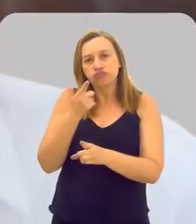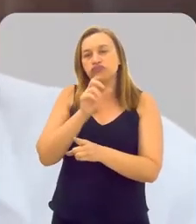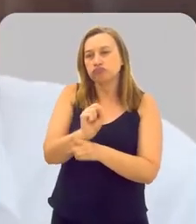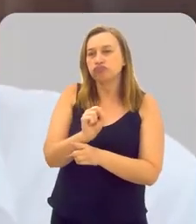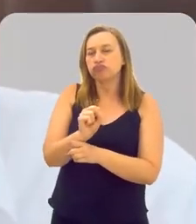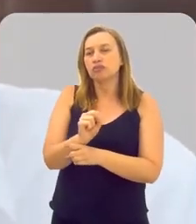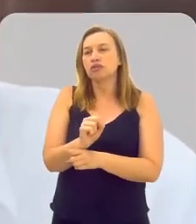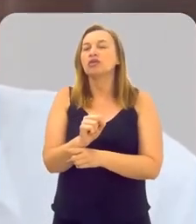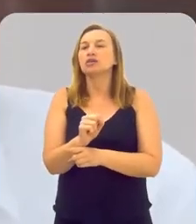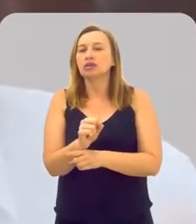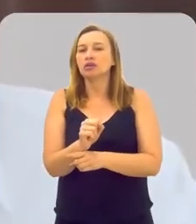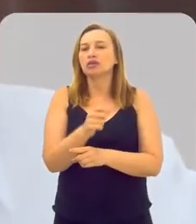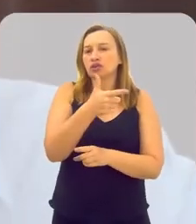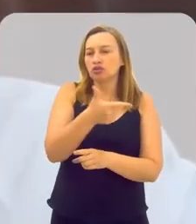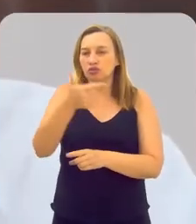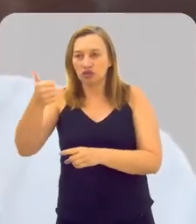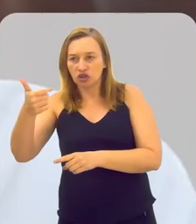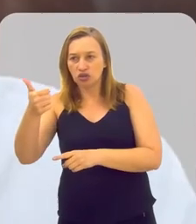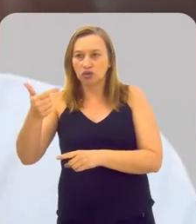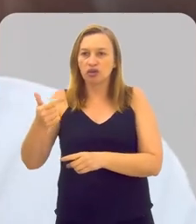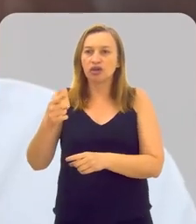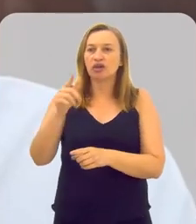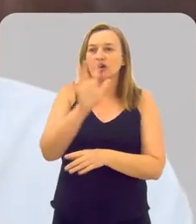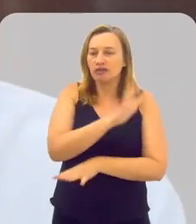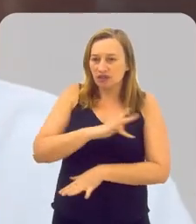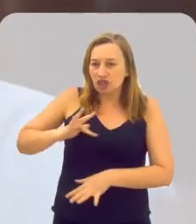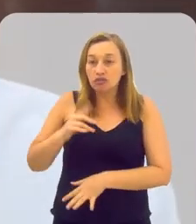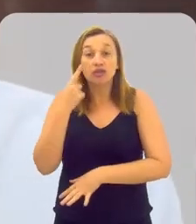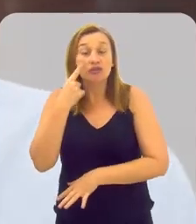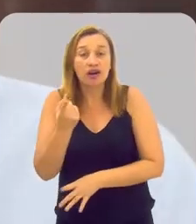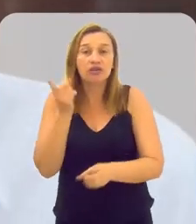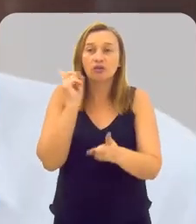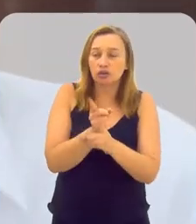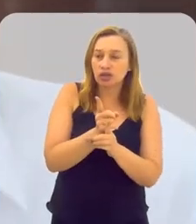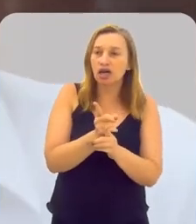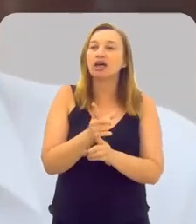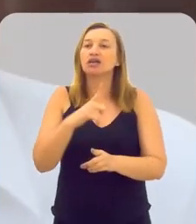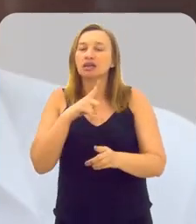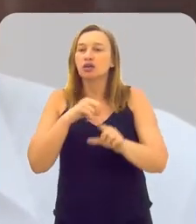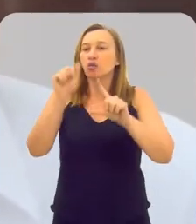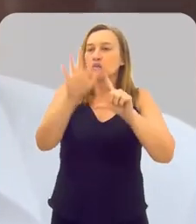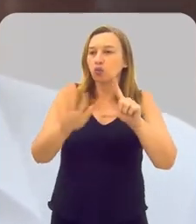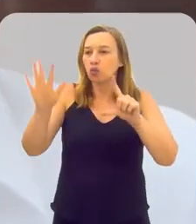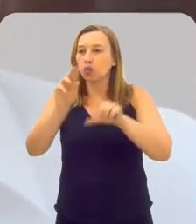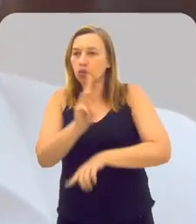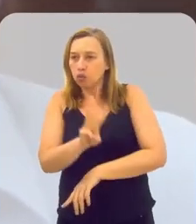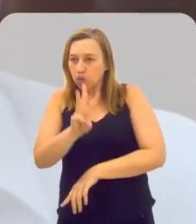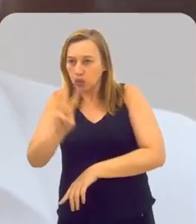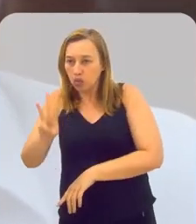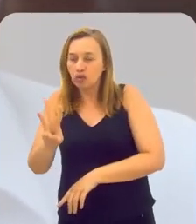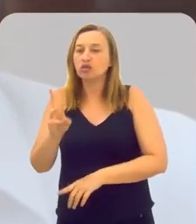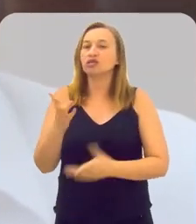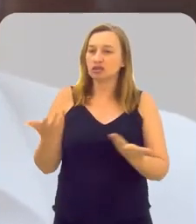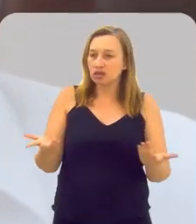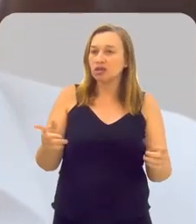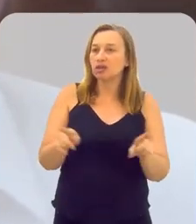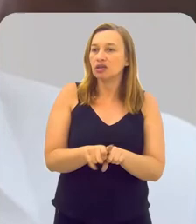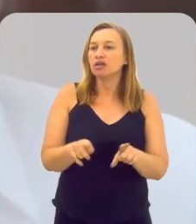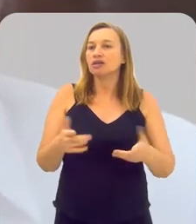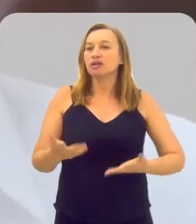você consegue encontrar, né? Então, anuário do petróleo no Rio 2022, Firjan, você vai achar. A gente tem um site dedicado